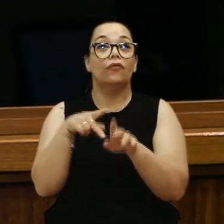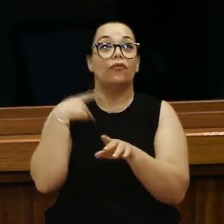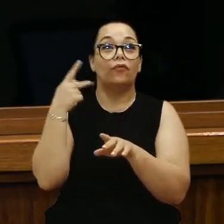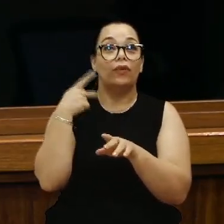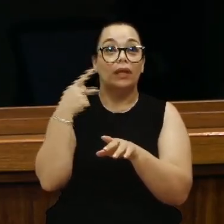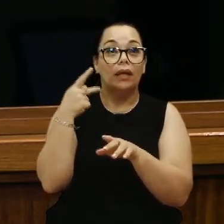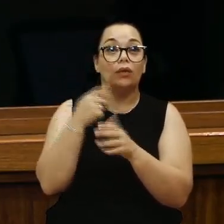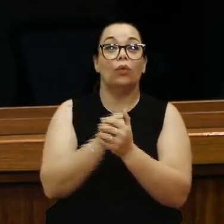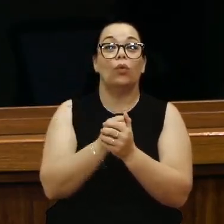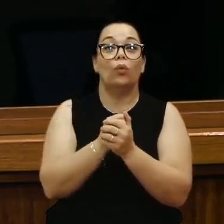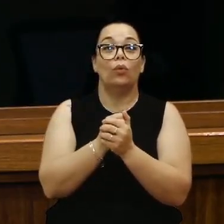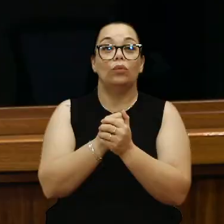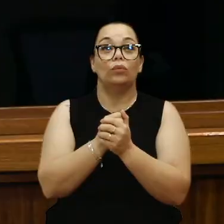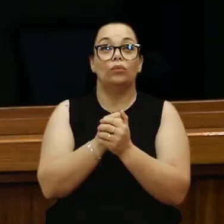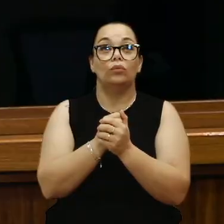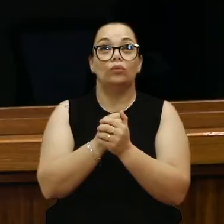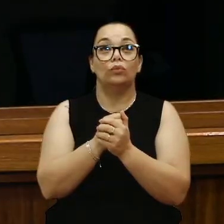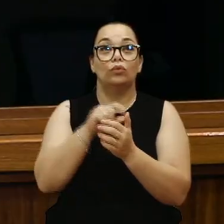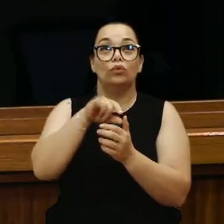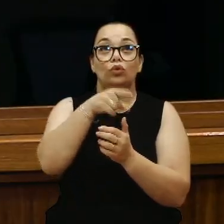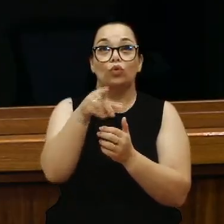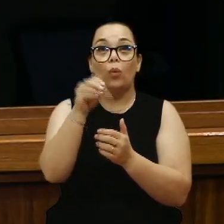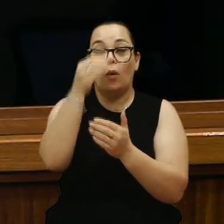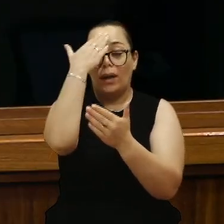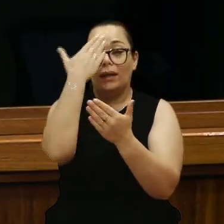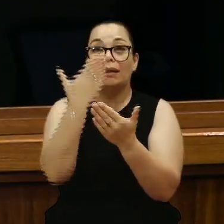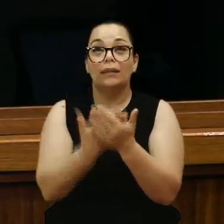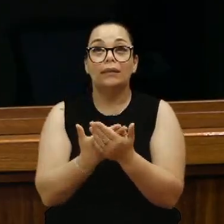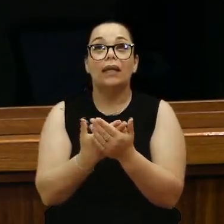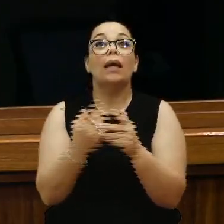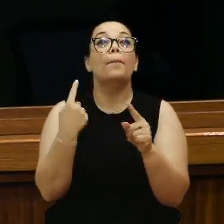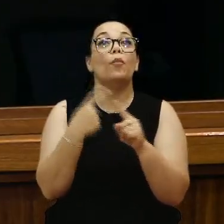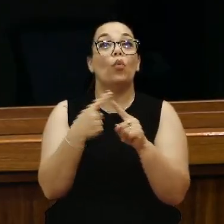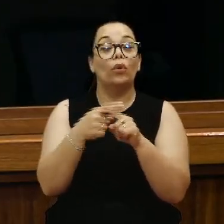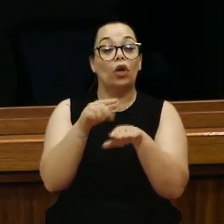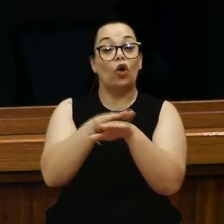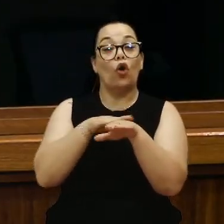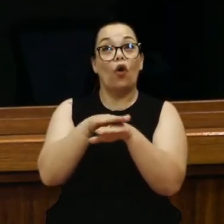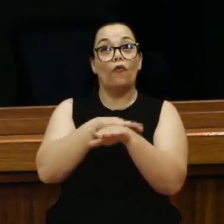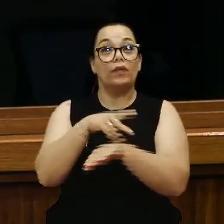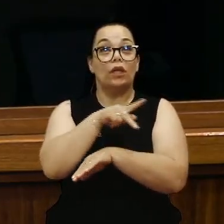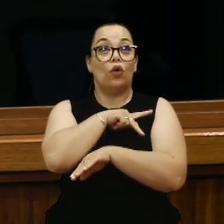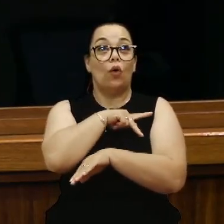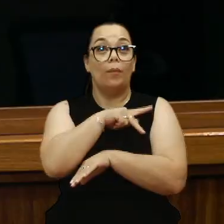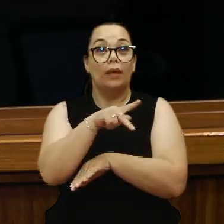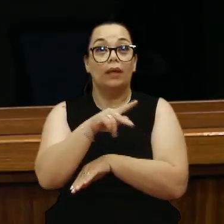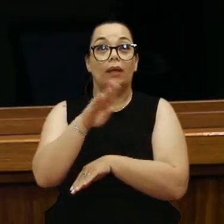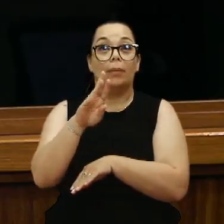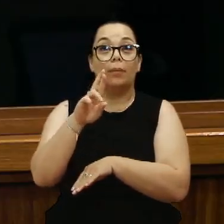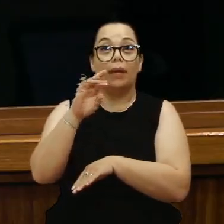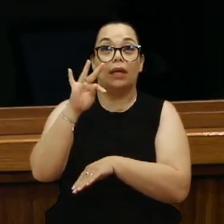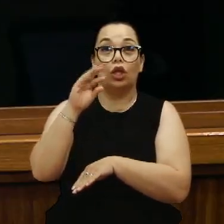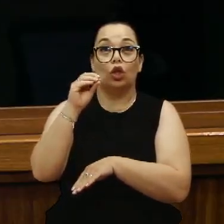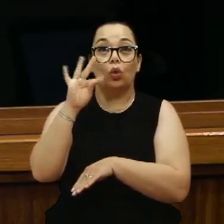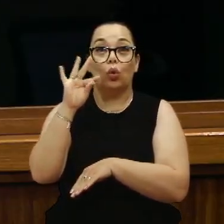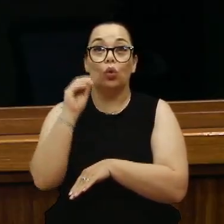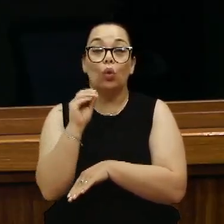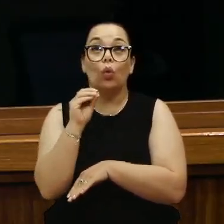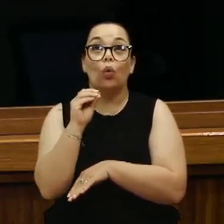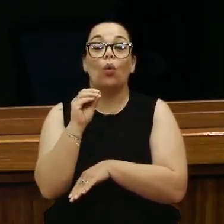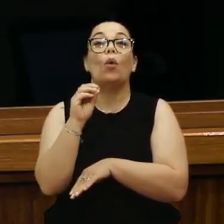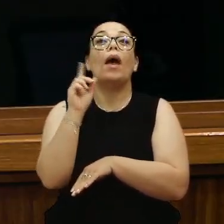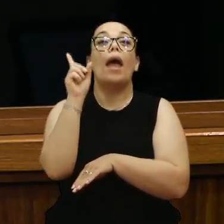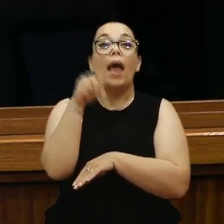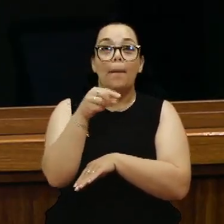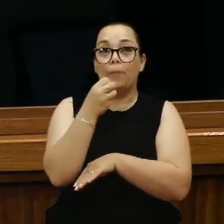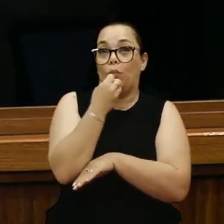Ues, agradecemos essa confiança, porque eu conversei até com o presidente Bertotto e ele disse que isso é muito